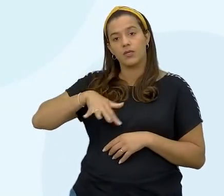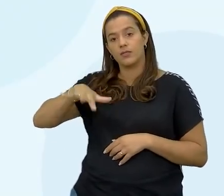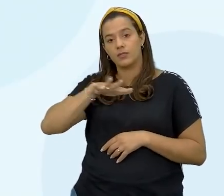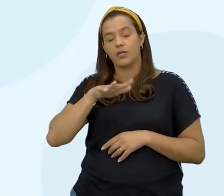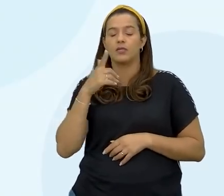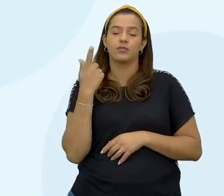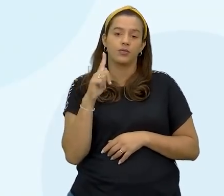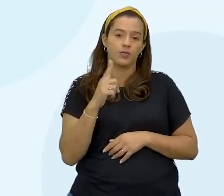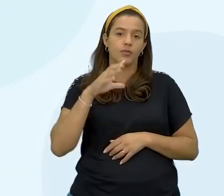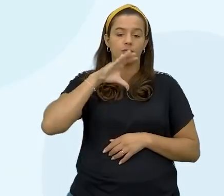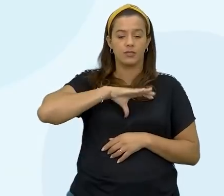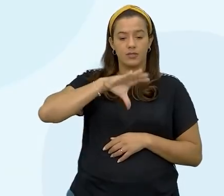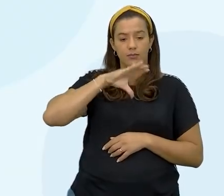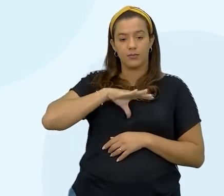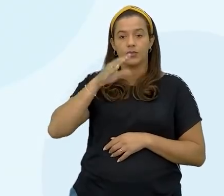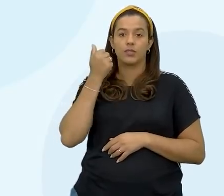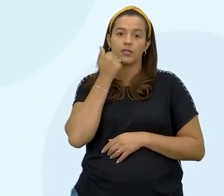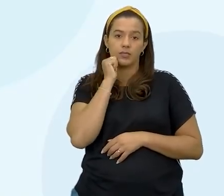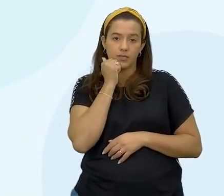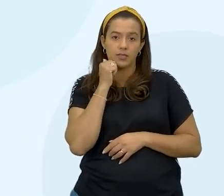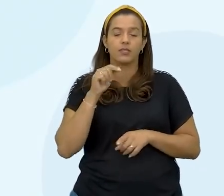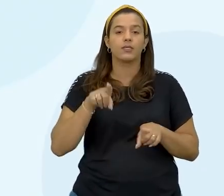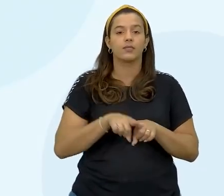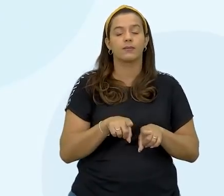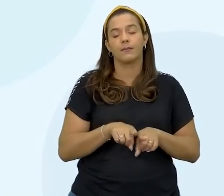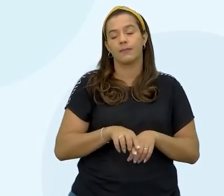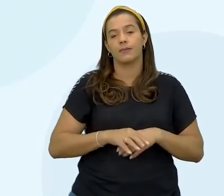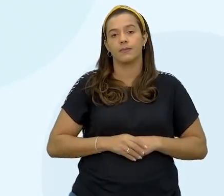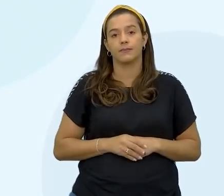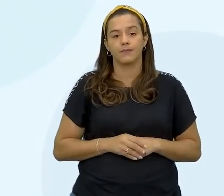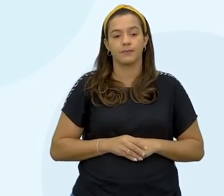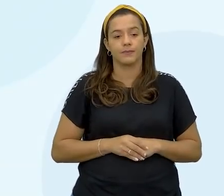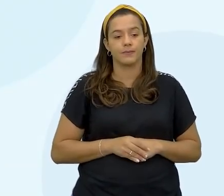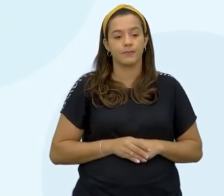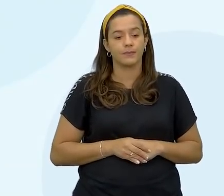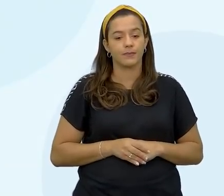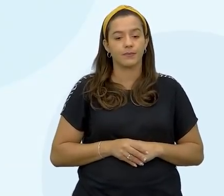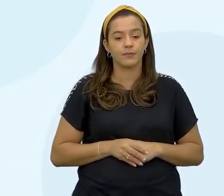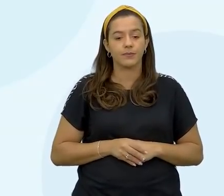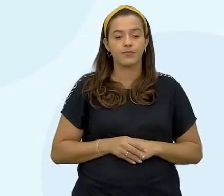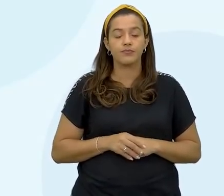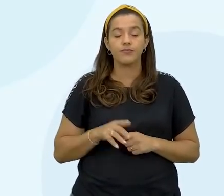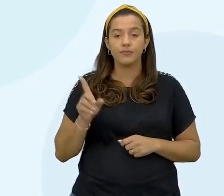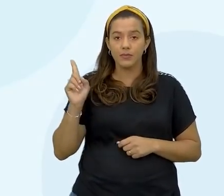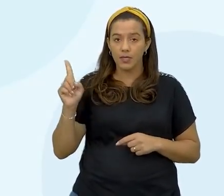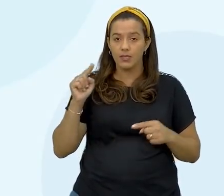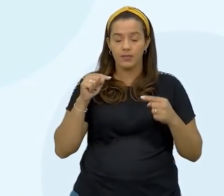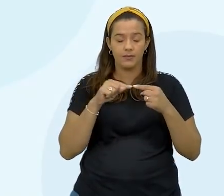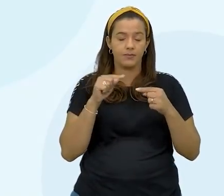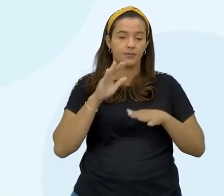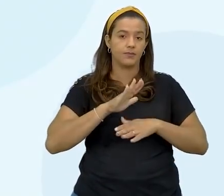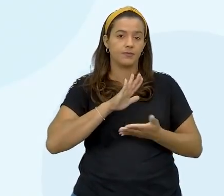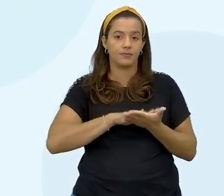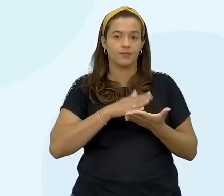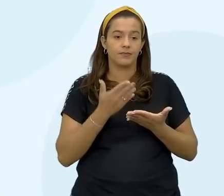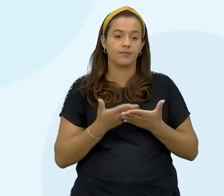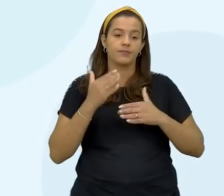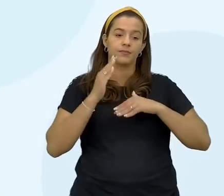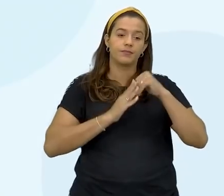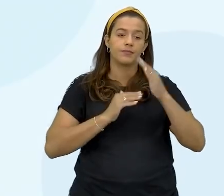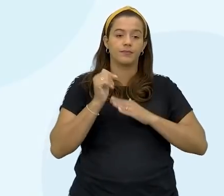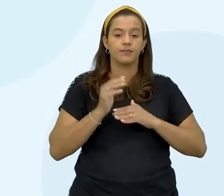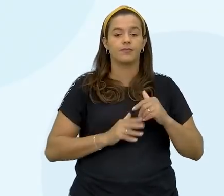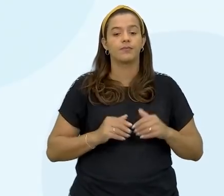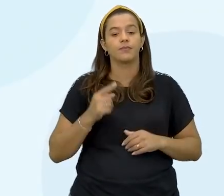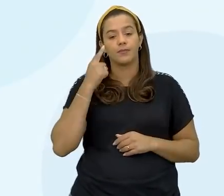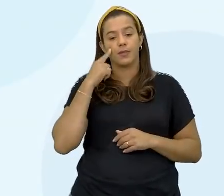geografia quanto de ciências e, por que não, aí de língua portuguesa com aquelas habilidades aí de interpretação de português. E aí a gente tem